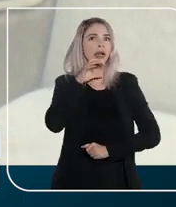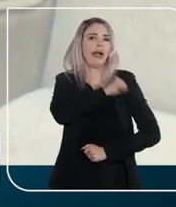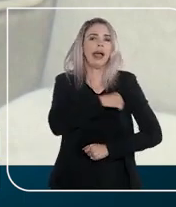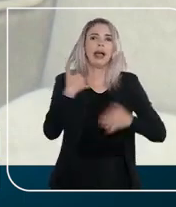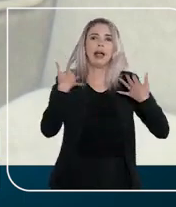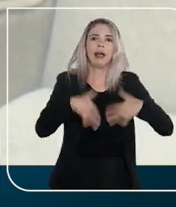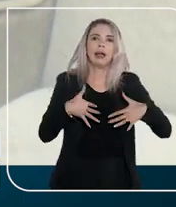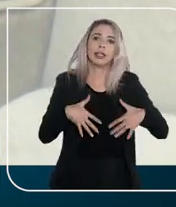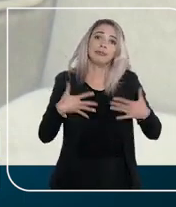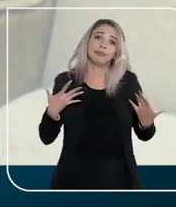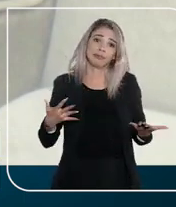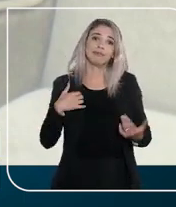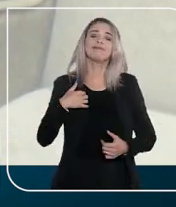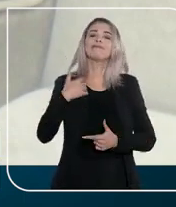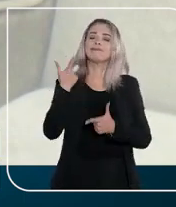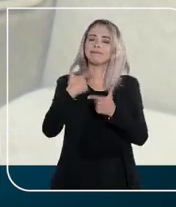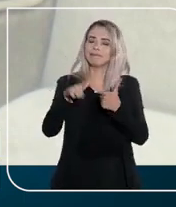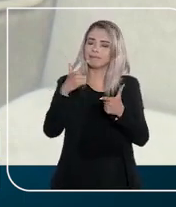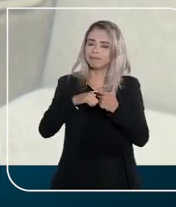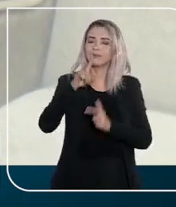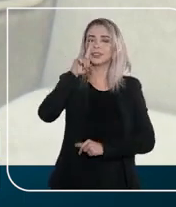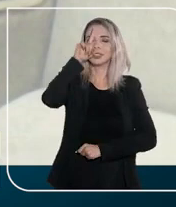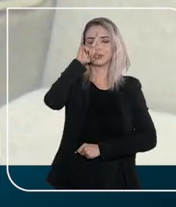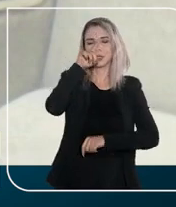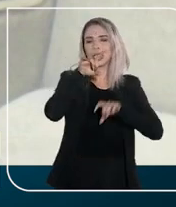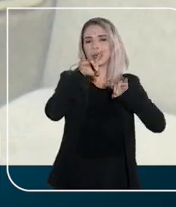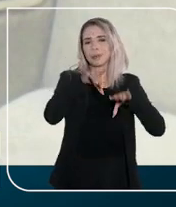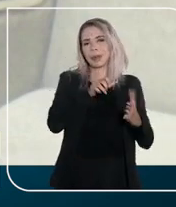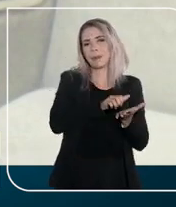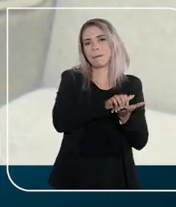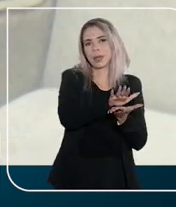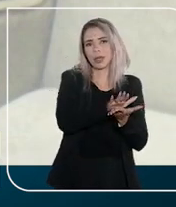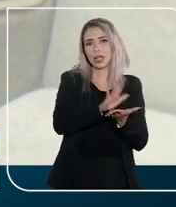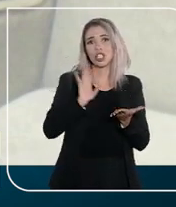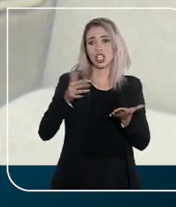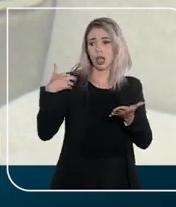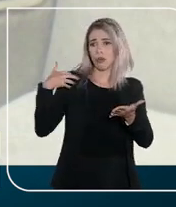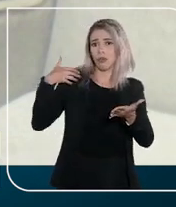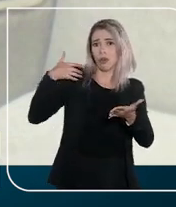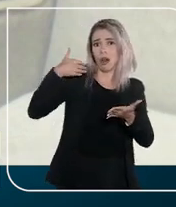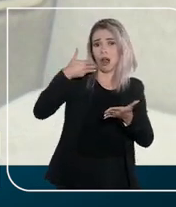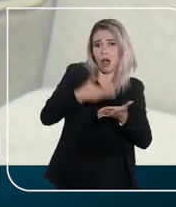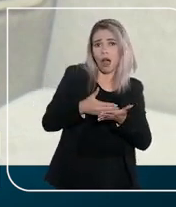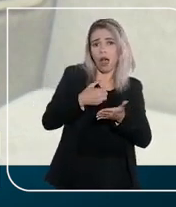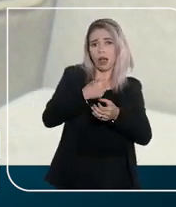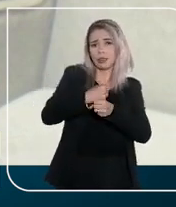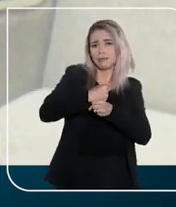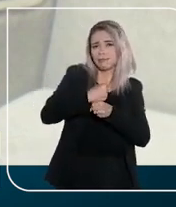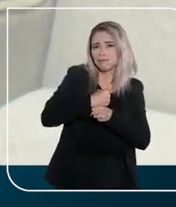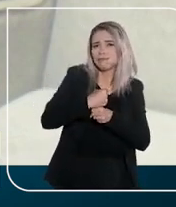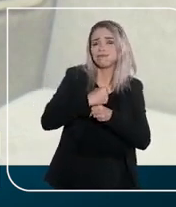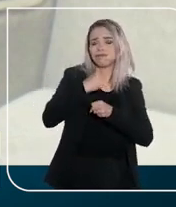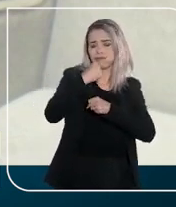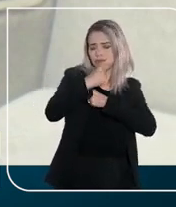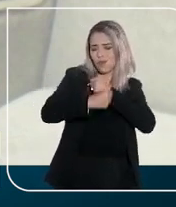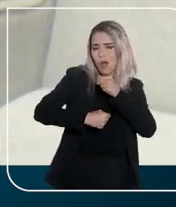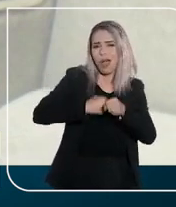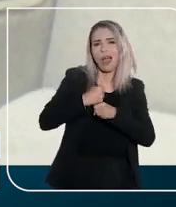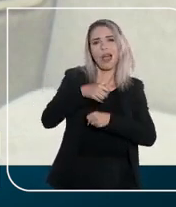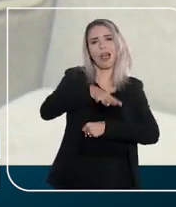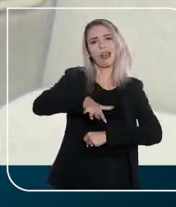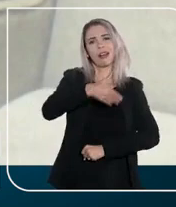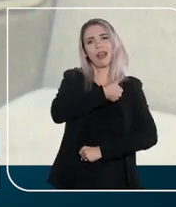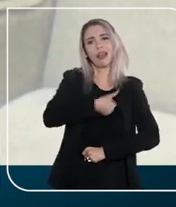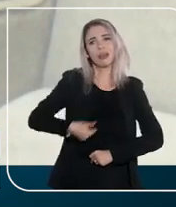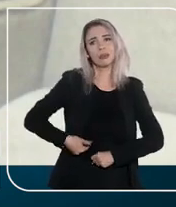gritantes, onde você já tem quase uma trajetória inteira no serviço público, vários e vários anos, e aí a decisão